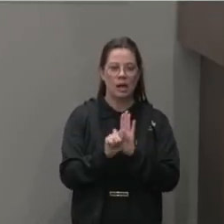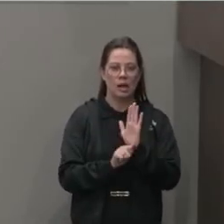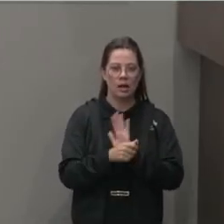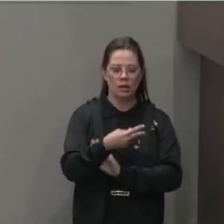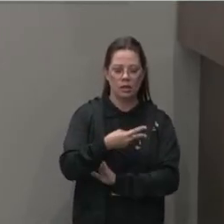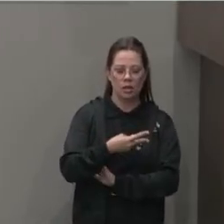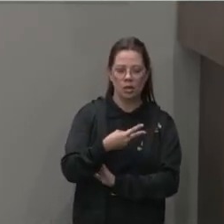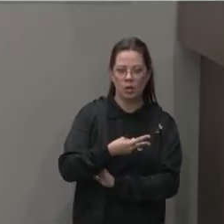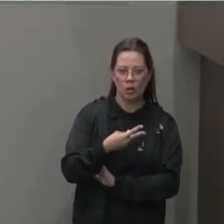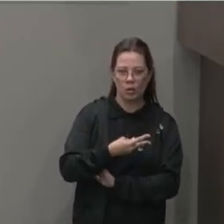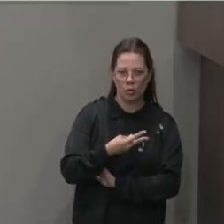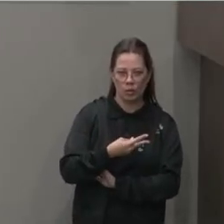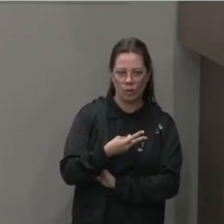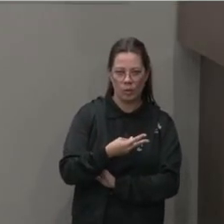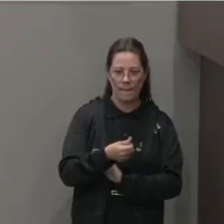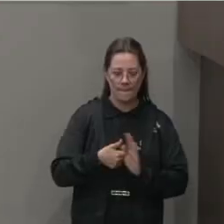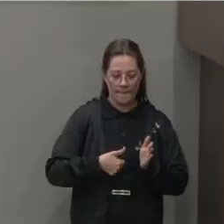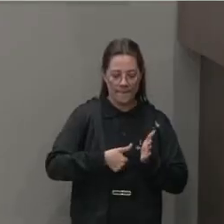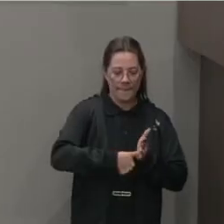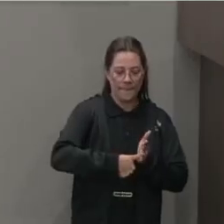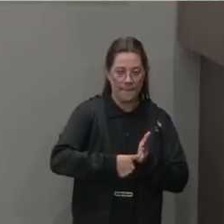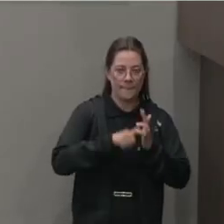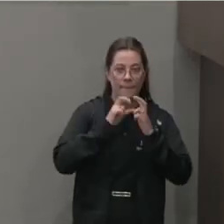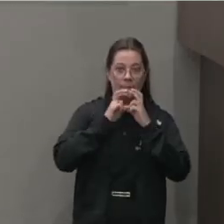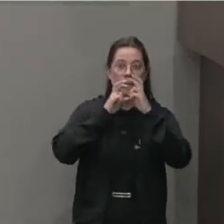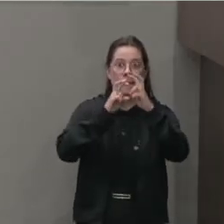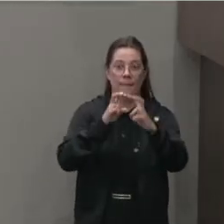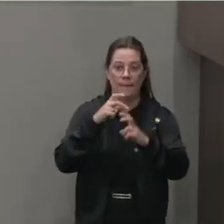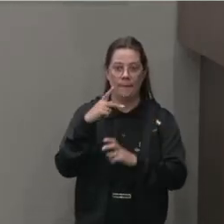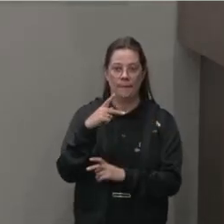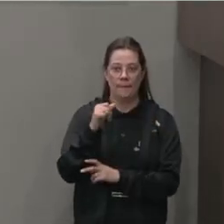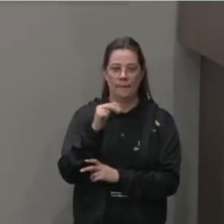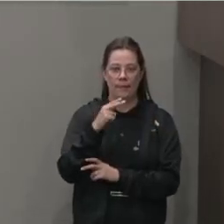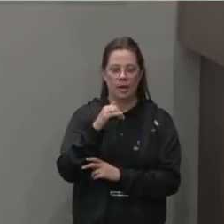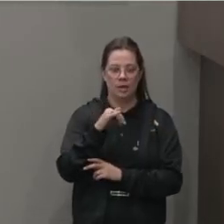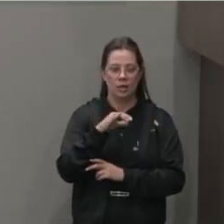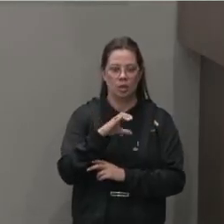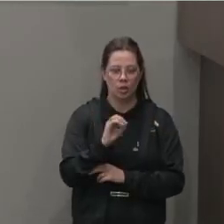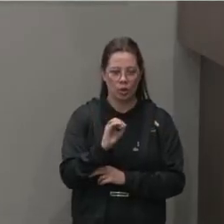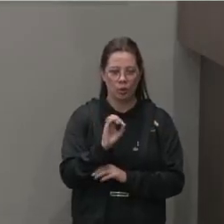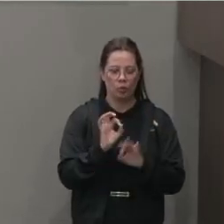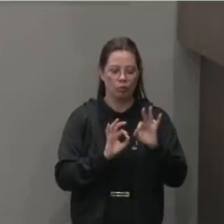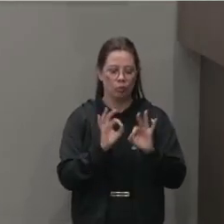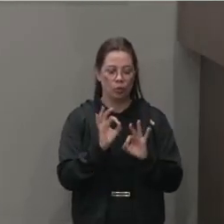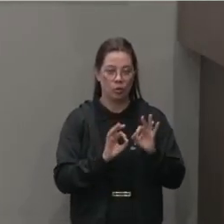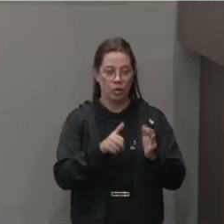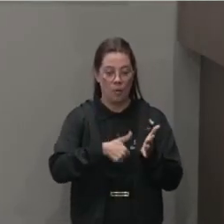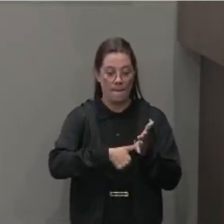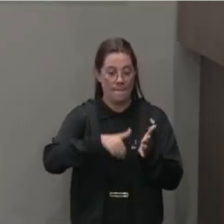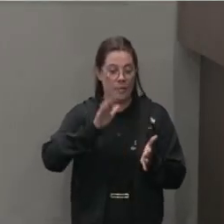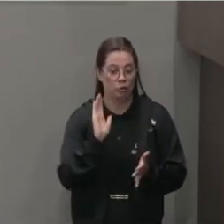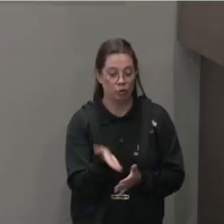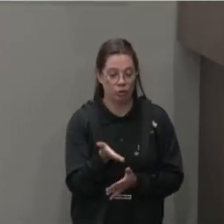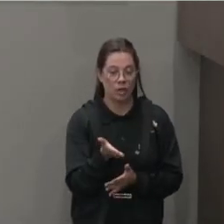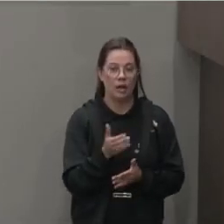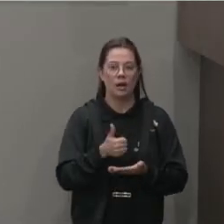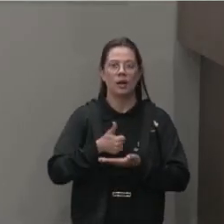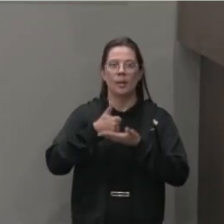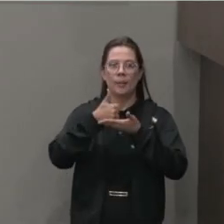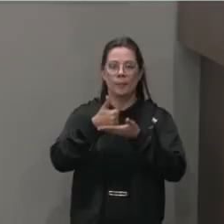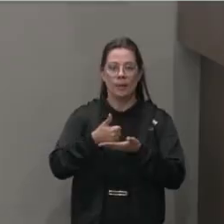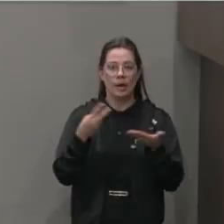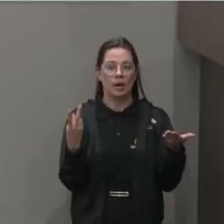2º, o dispositivo de botão do pânico destina-se ao acionamento imediato em apoio